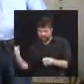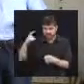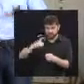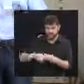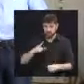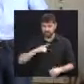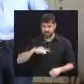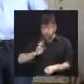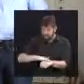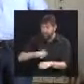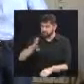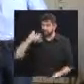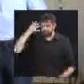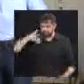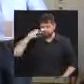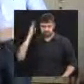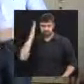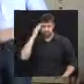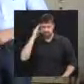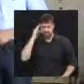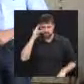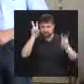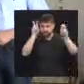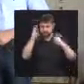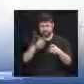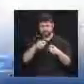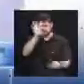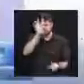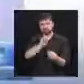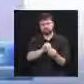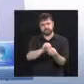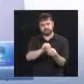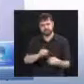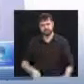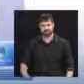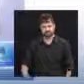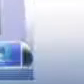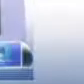bloco ainda tem muito mais sobre medicina integrativa.